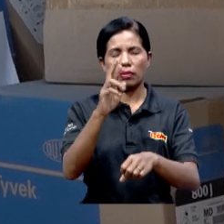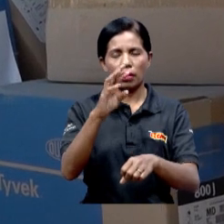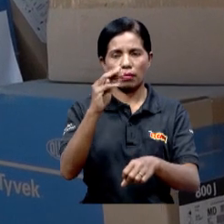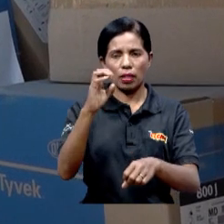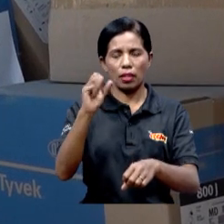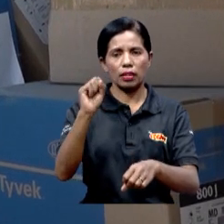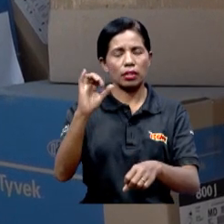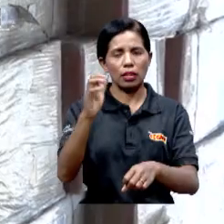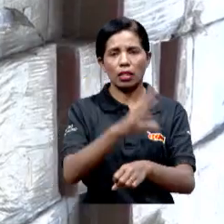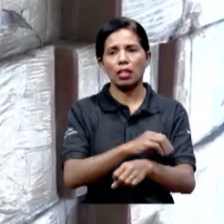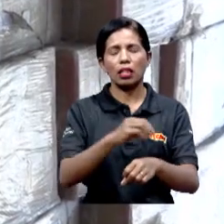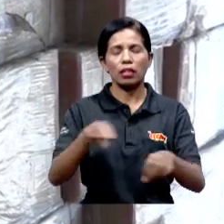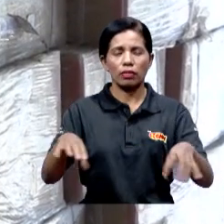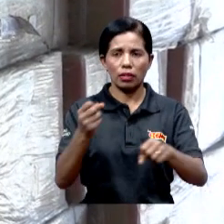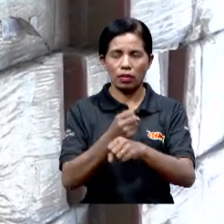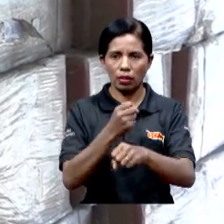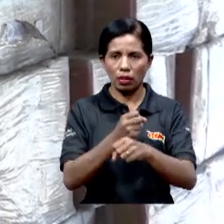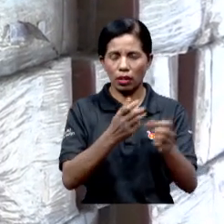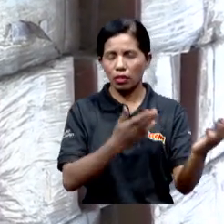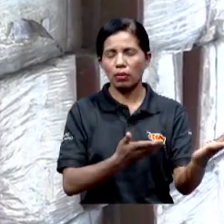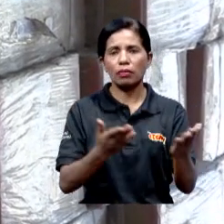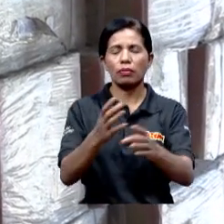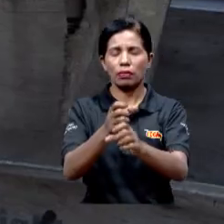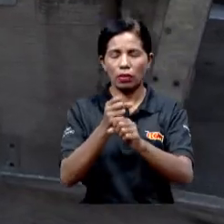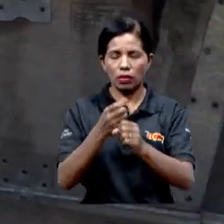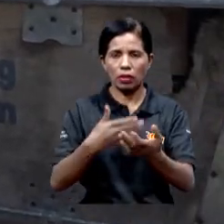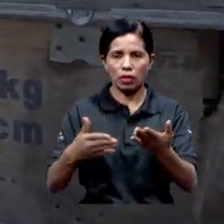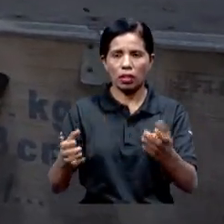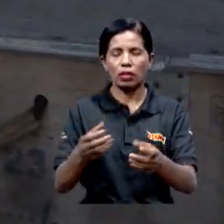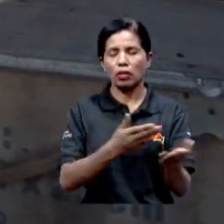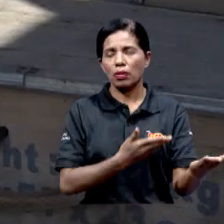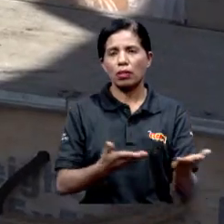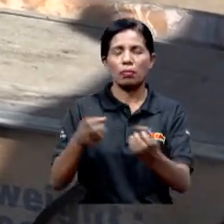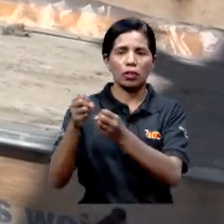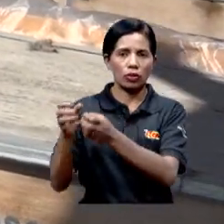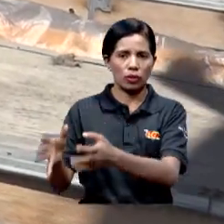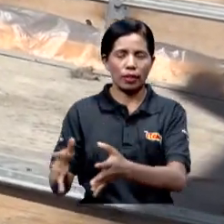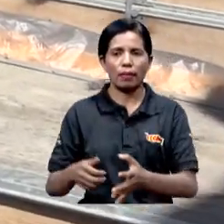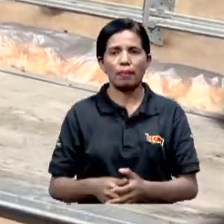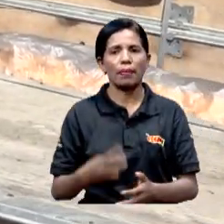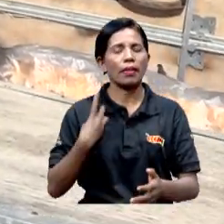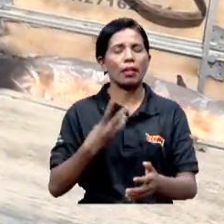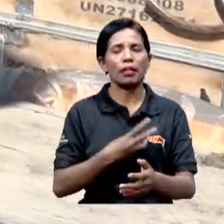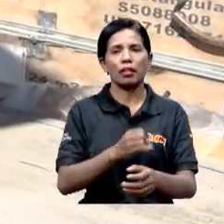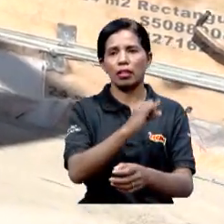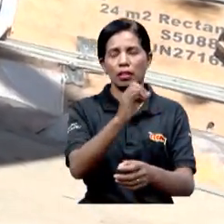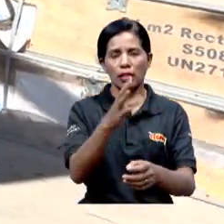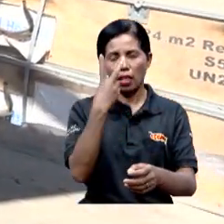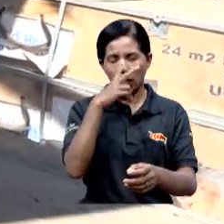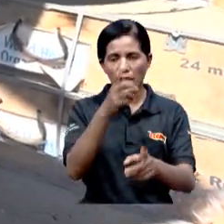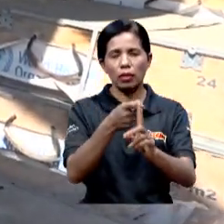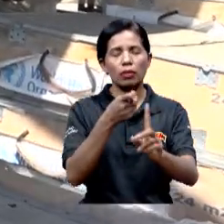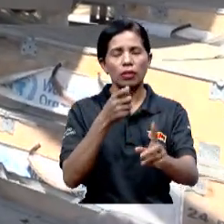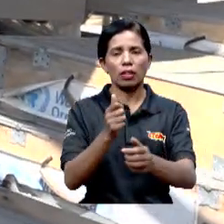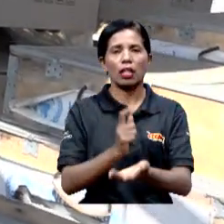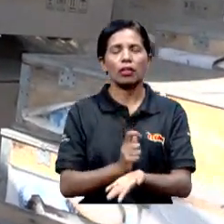Medicamento, o SAMES, esforço atuada da ricas produto refere o de halo destruição. Bahira ita detecta iha tauru,